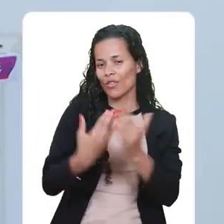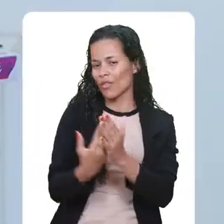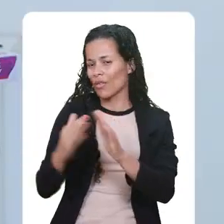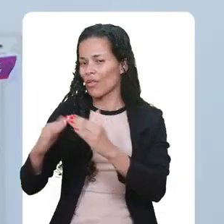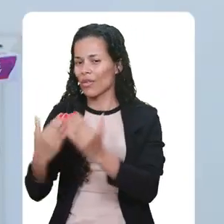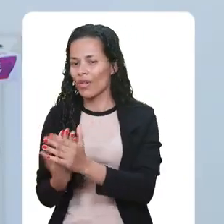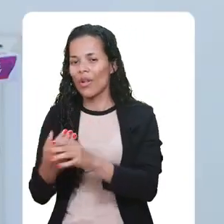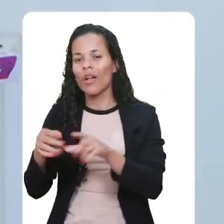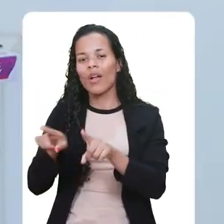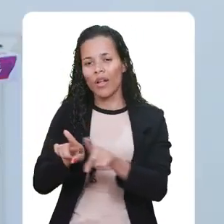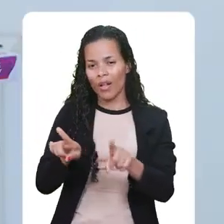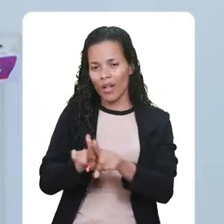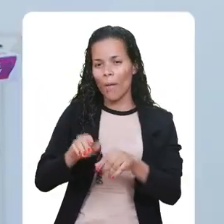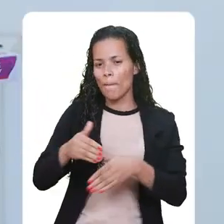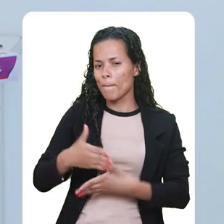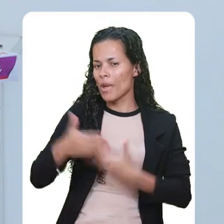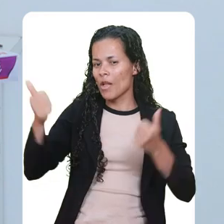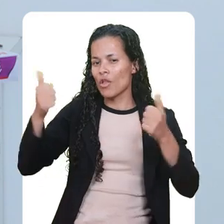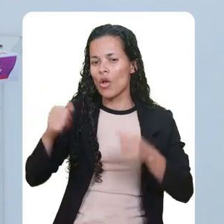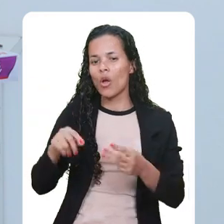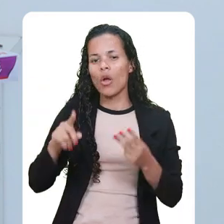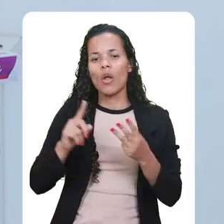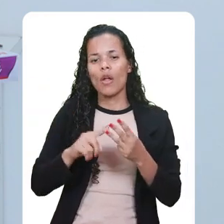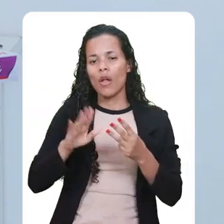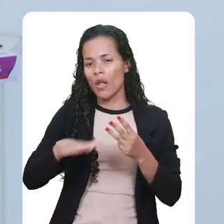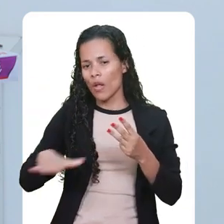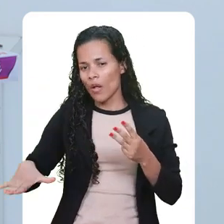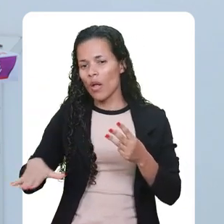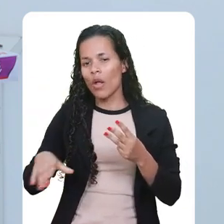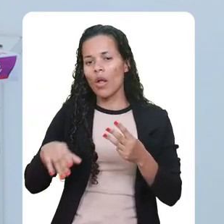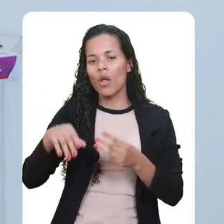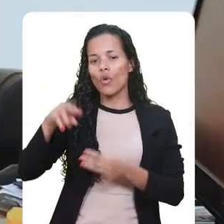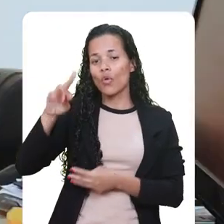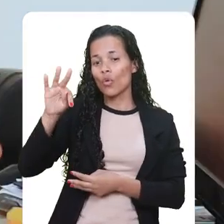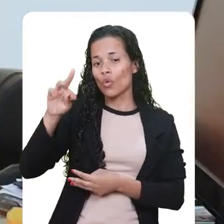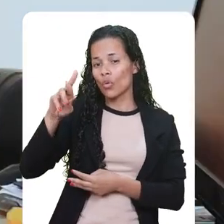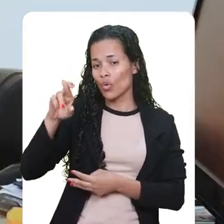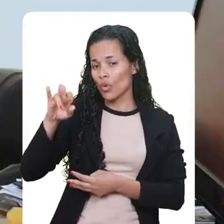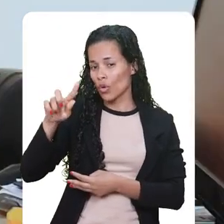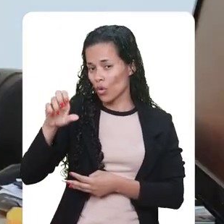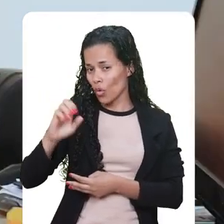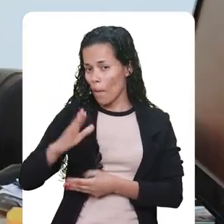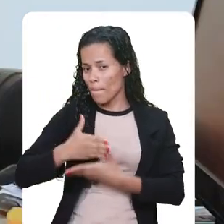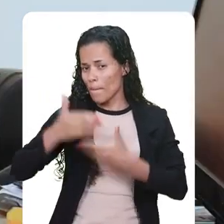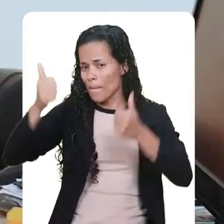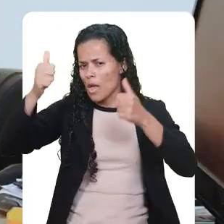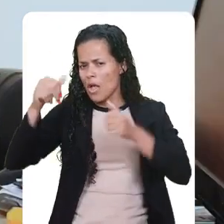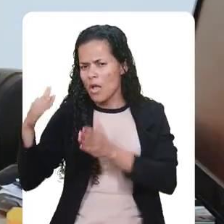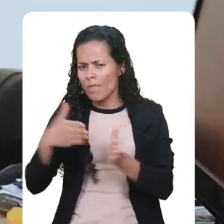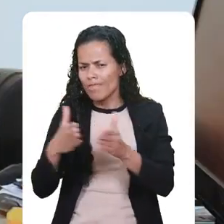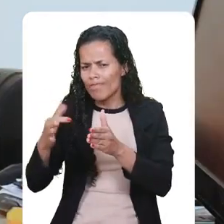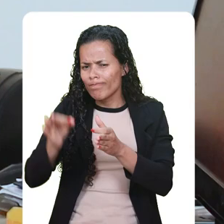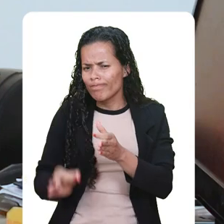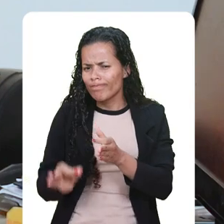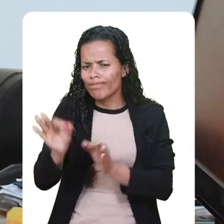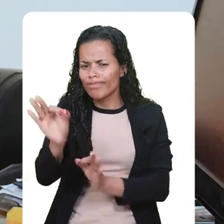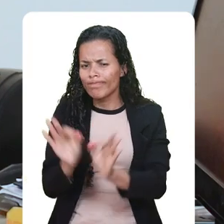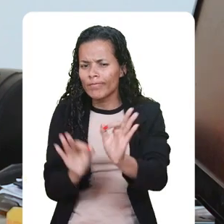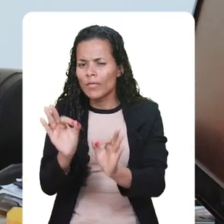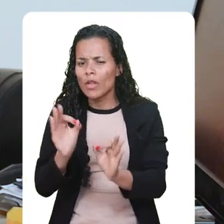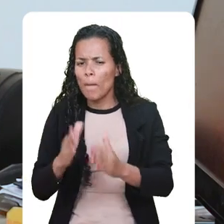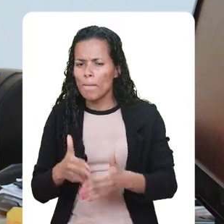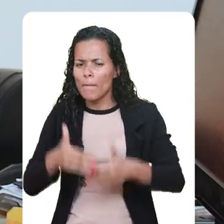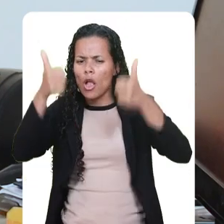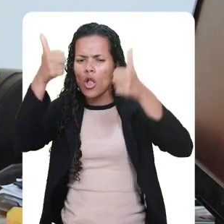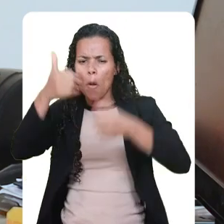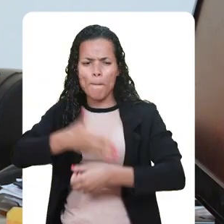inclusive várias apresentações nas escolas do município. É o boi campeão desse ano, o boi da categoria infantil. O boi do trigo, que vem sempre